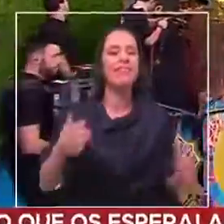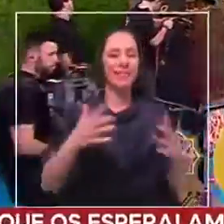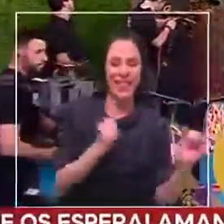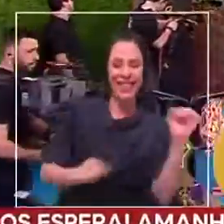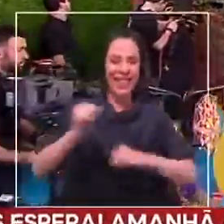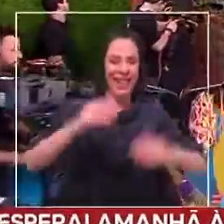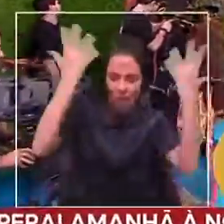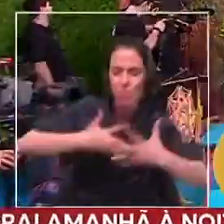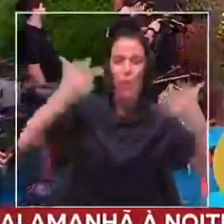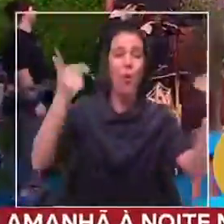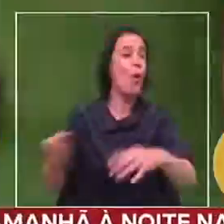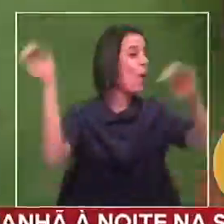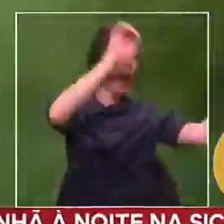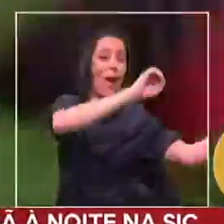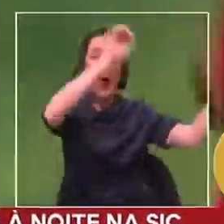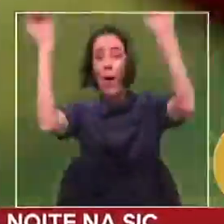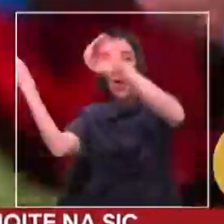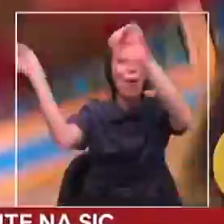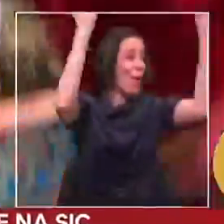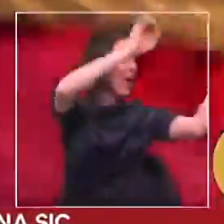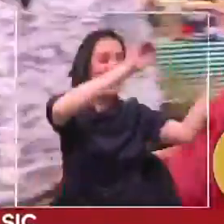Dançar a noite toda,